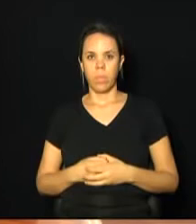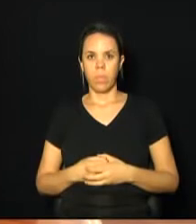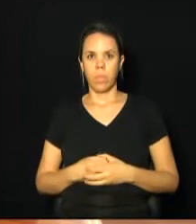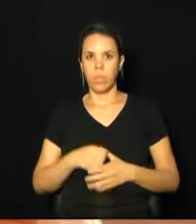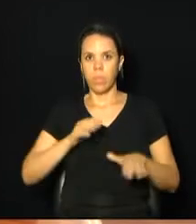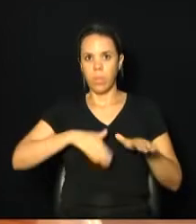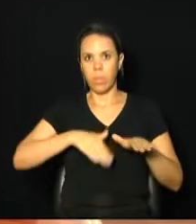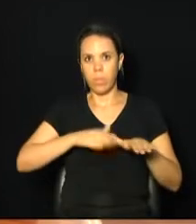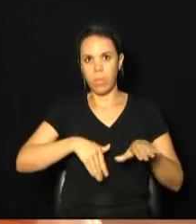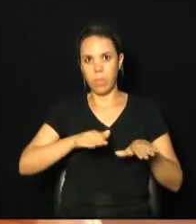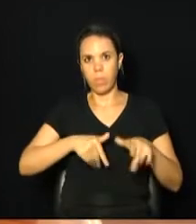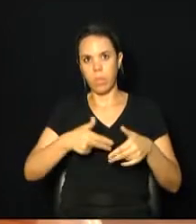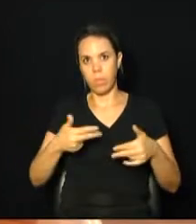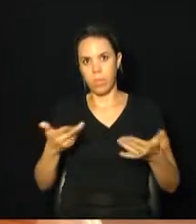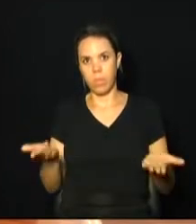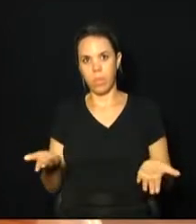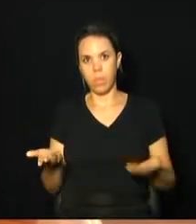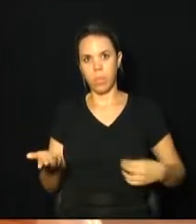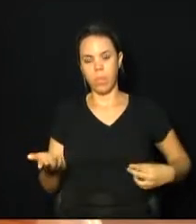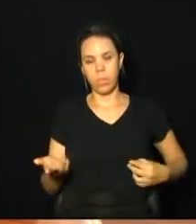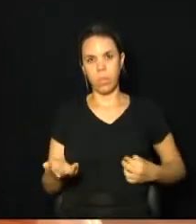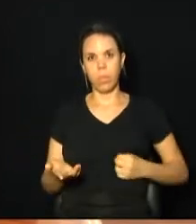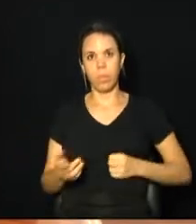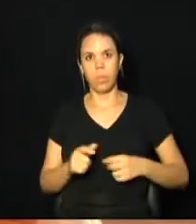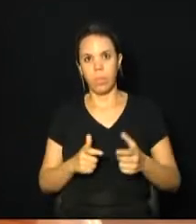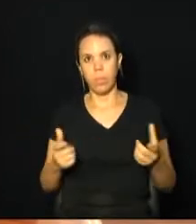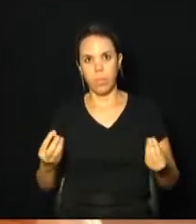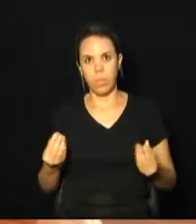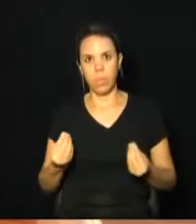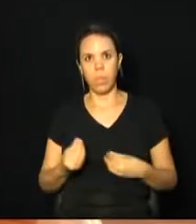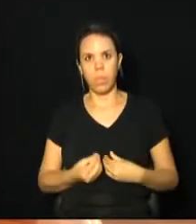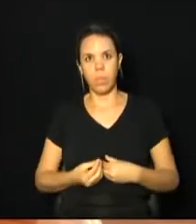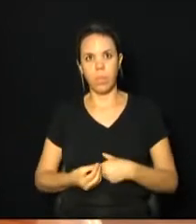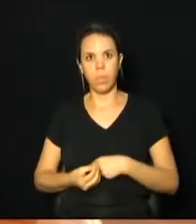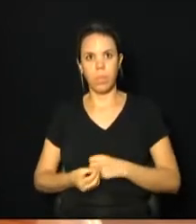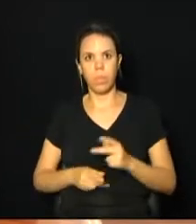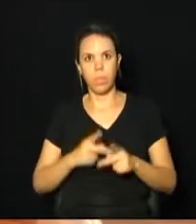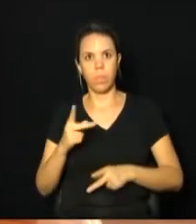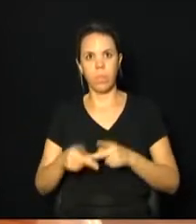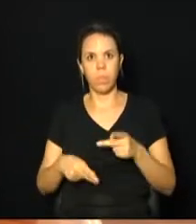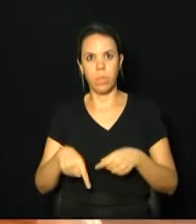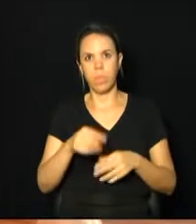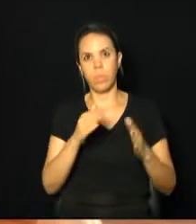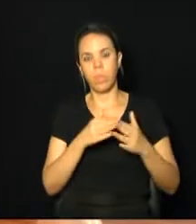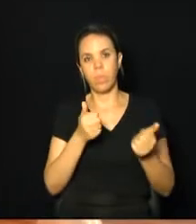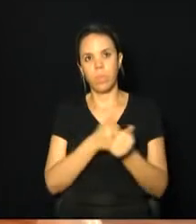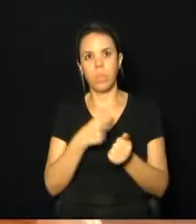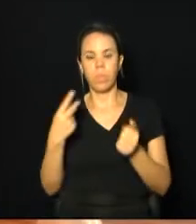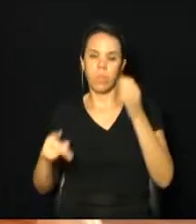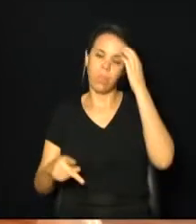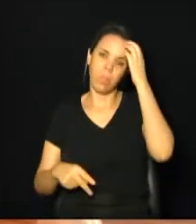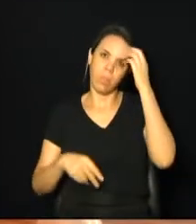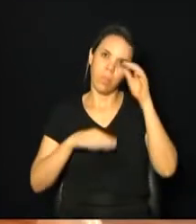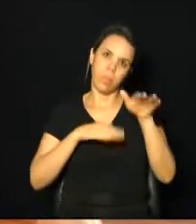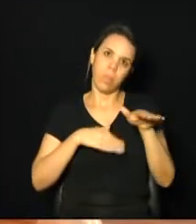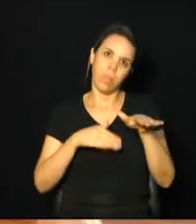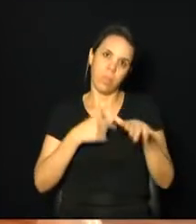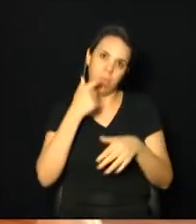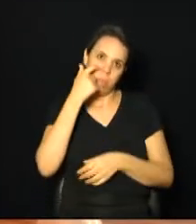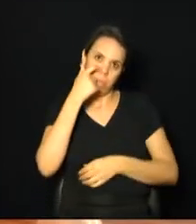Piscinas, que com essa pandemia aumentou muito, o pessoal que foi morar para lá, então piscinas,